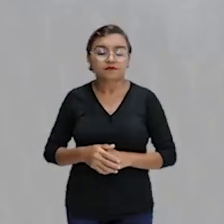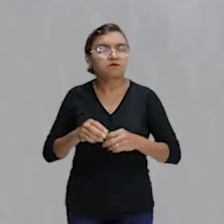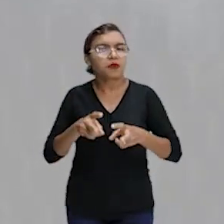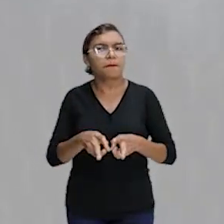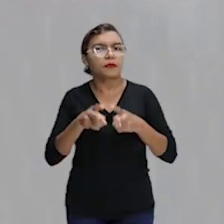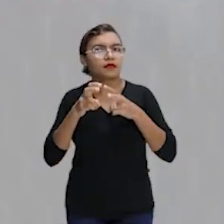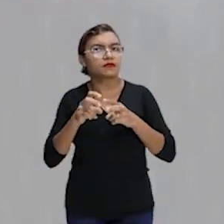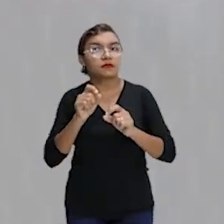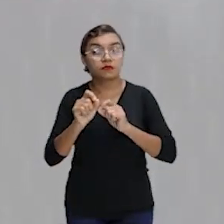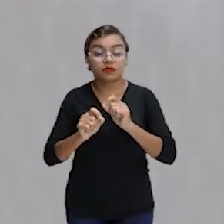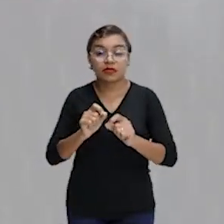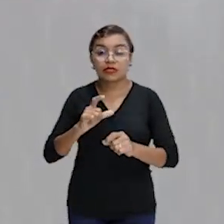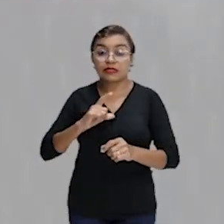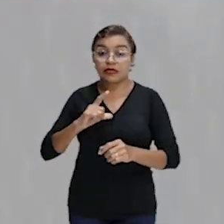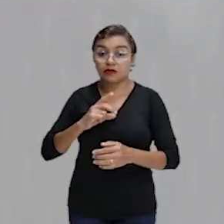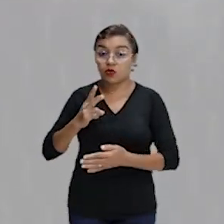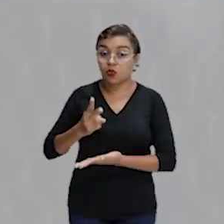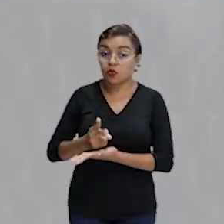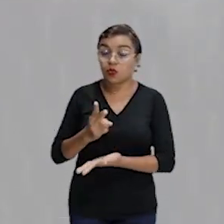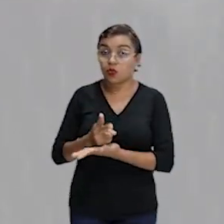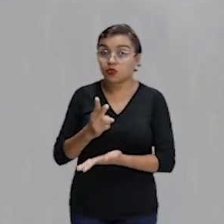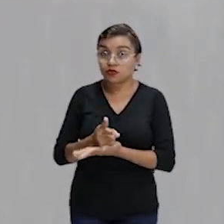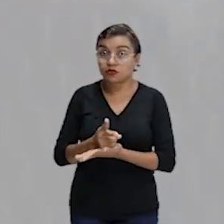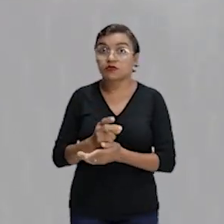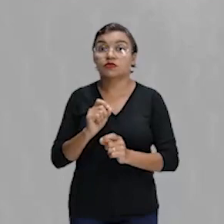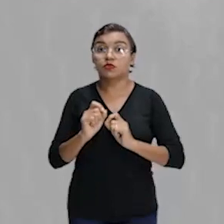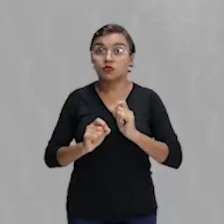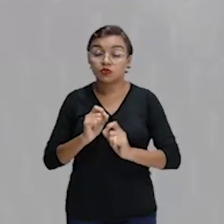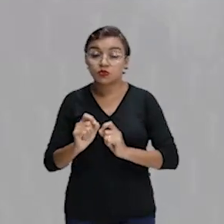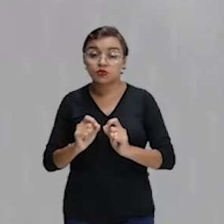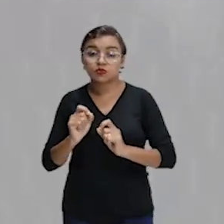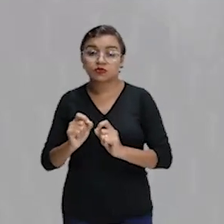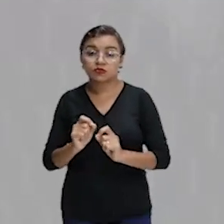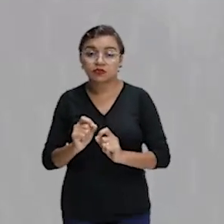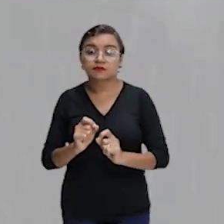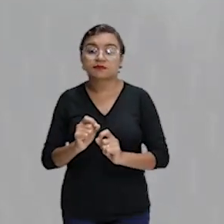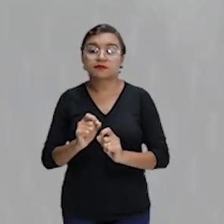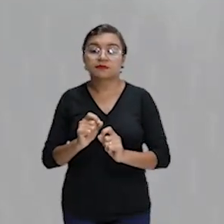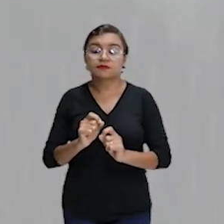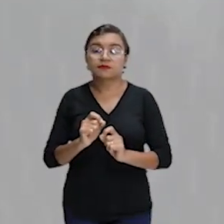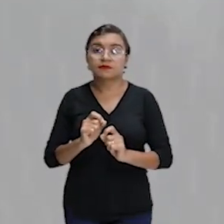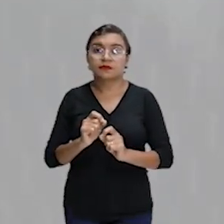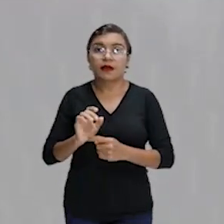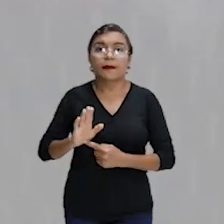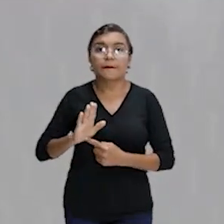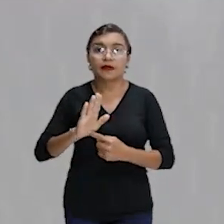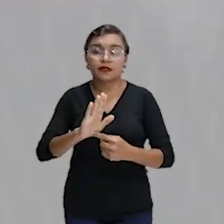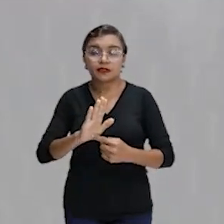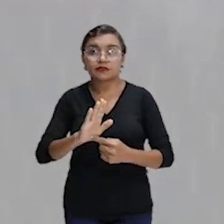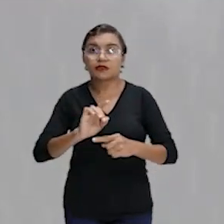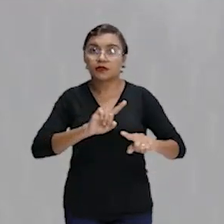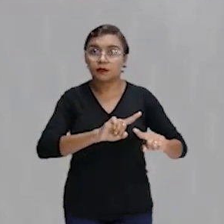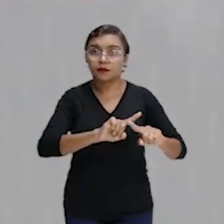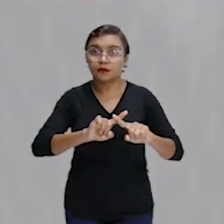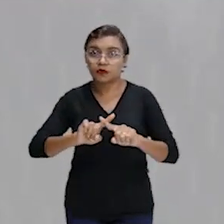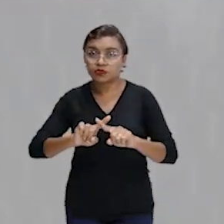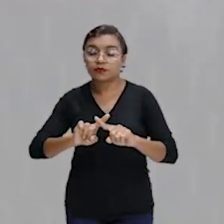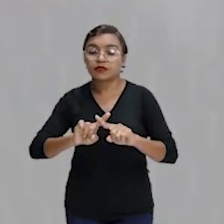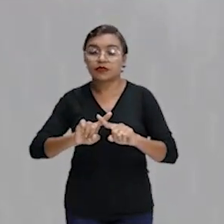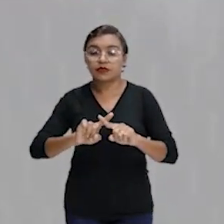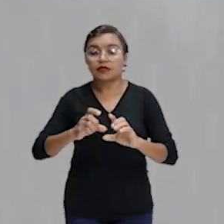percebe que eu tenho constantes, né, que estão aparecendo aqui multiplicadas na fórmula característica da